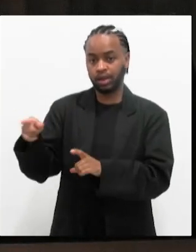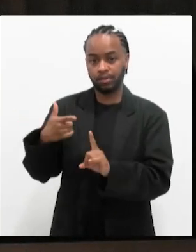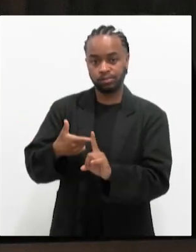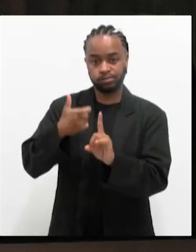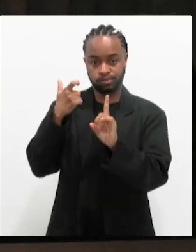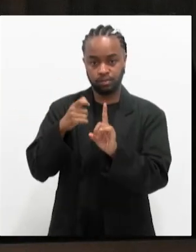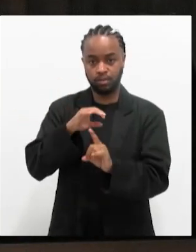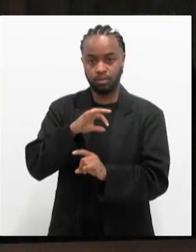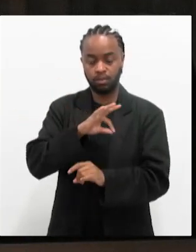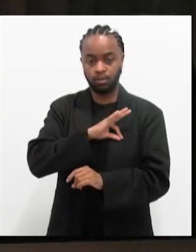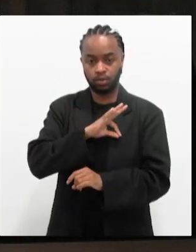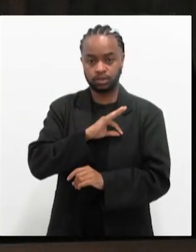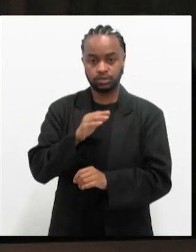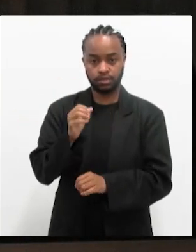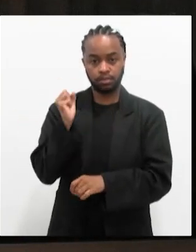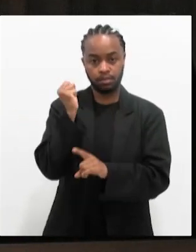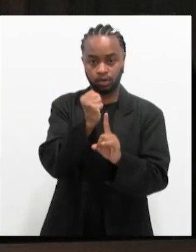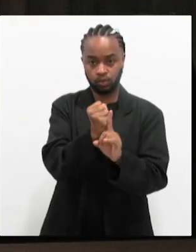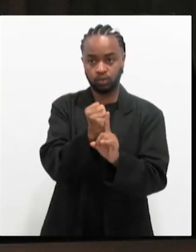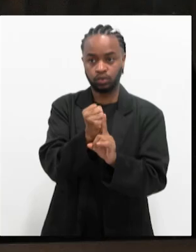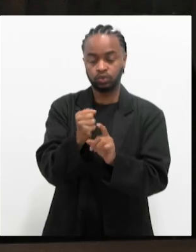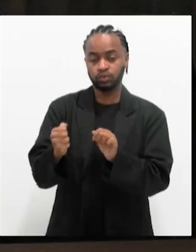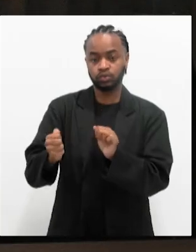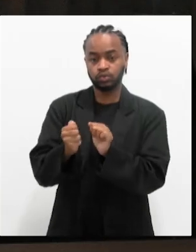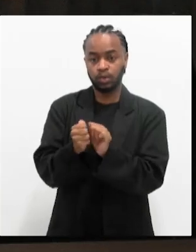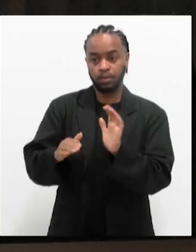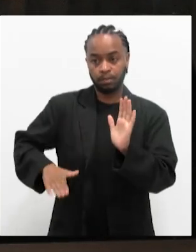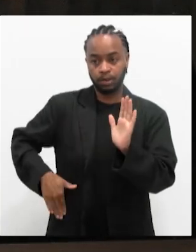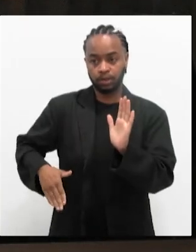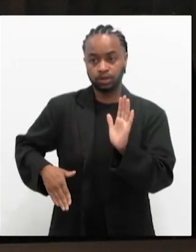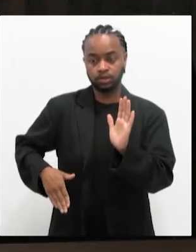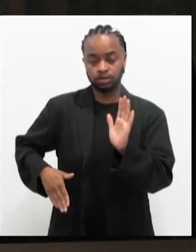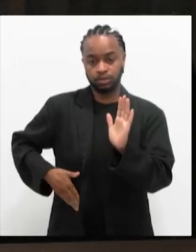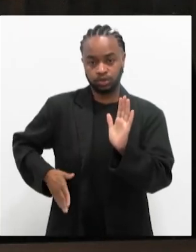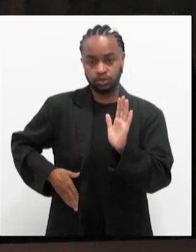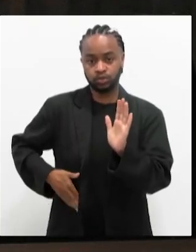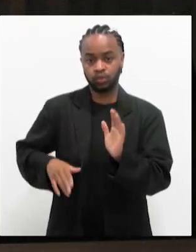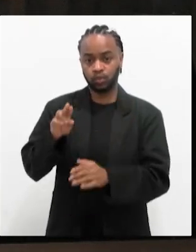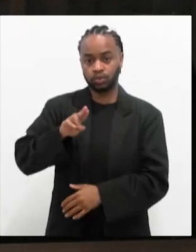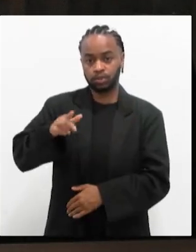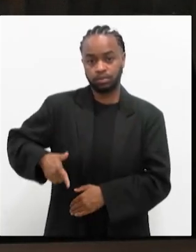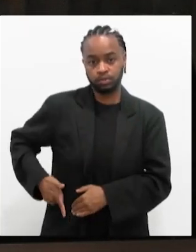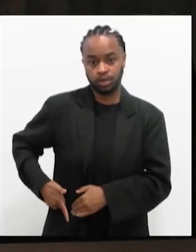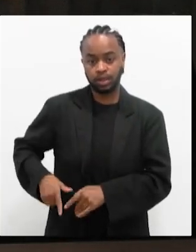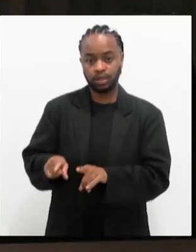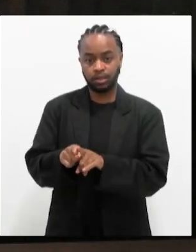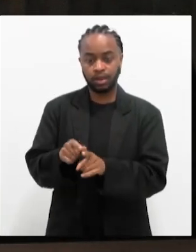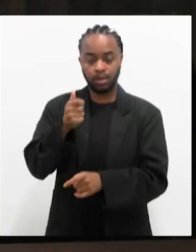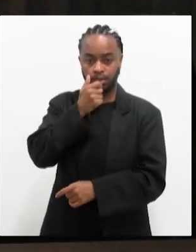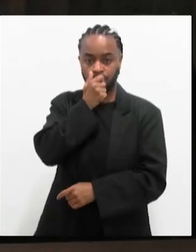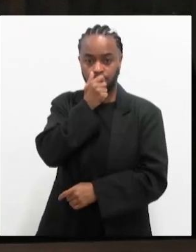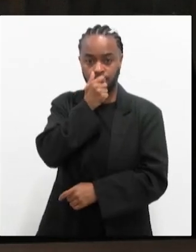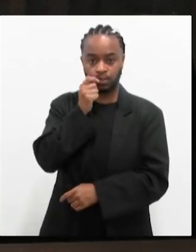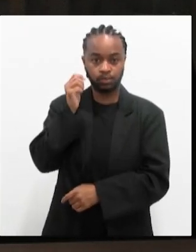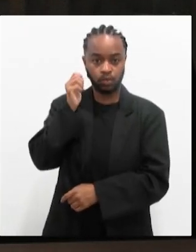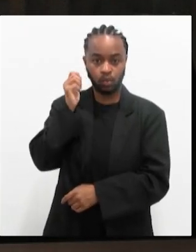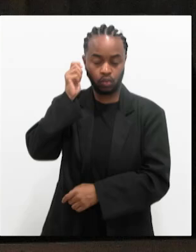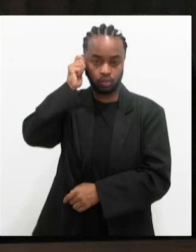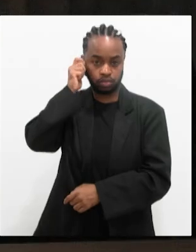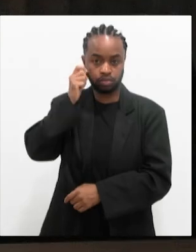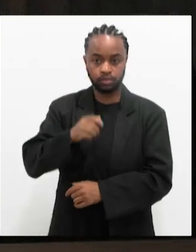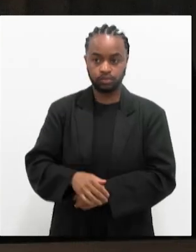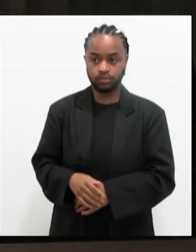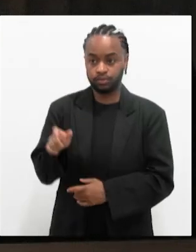Polícia Militar, com um traficante com a pistola no coldre e um radinho no pescoço.